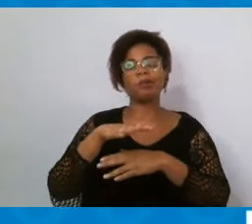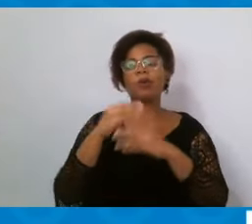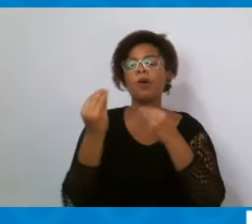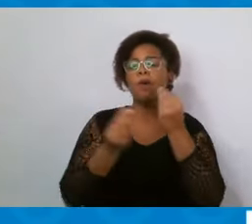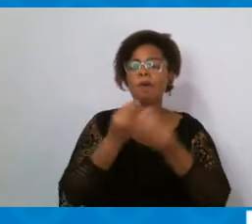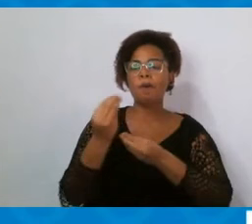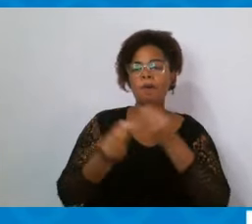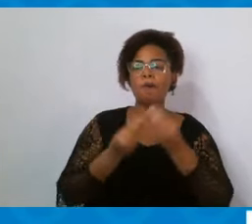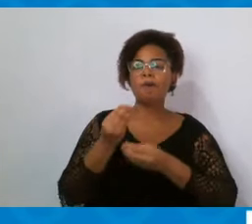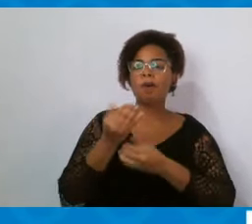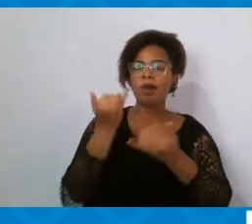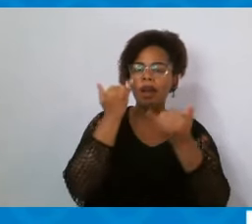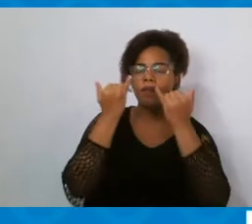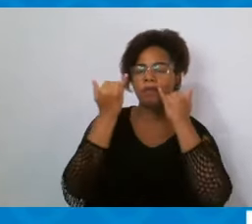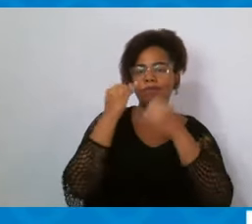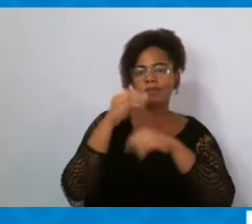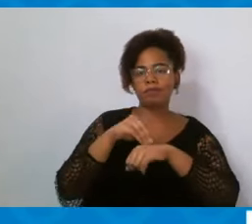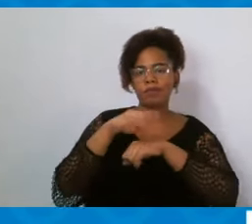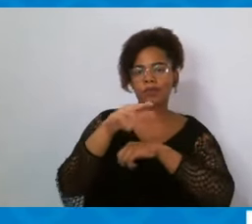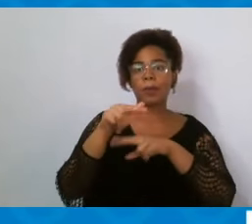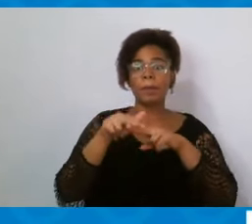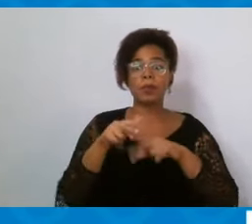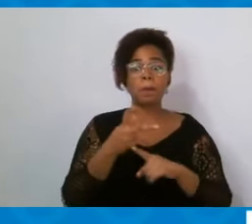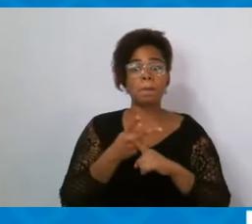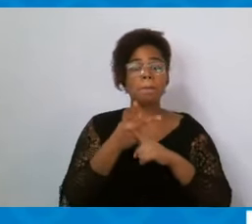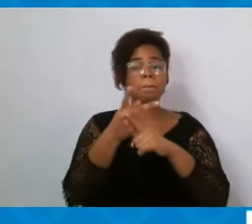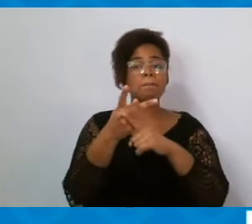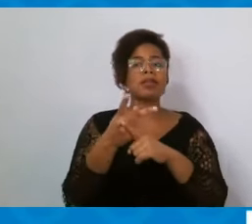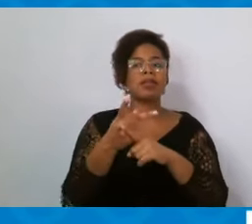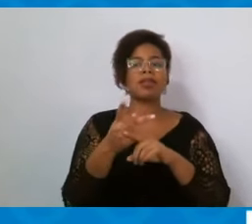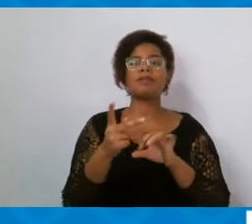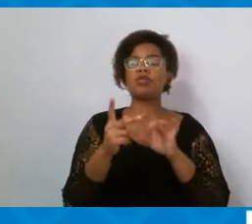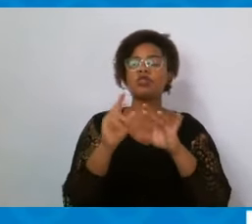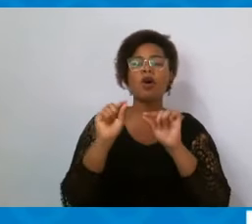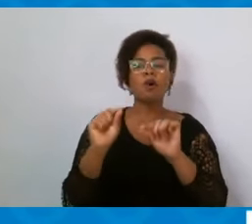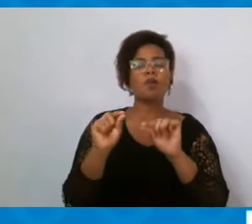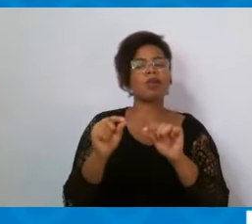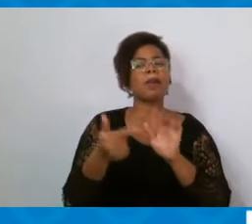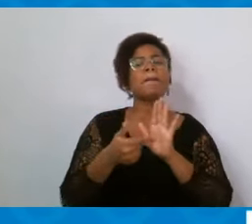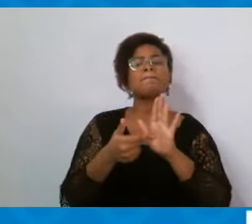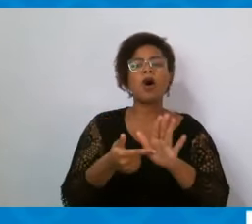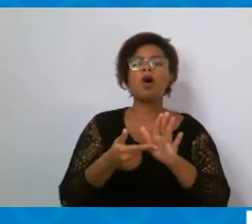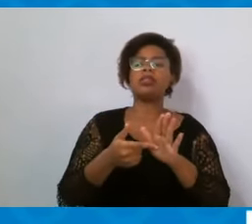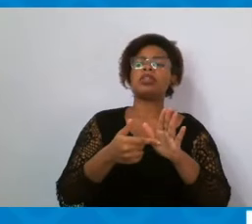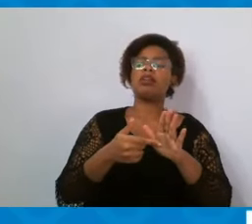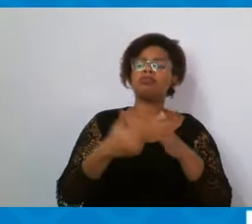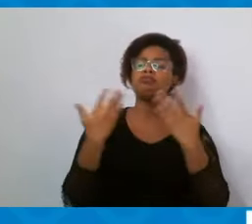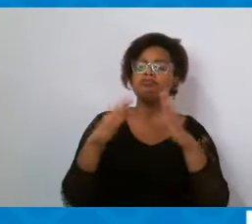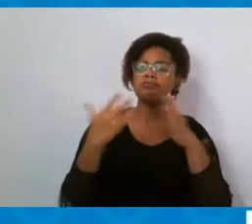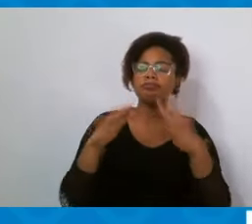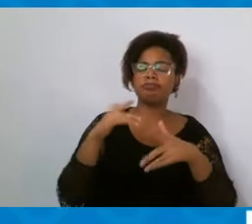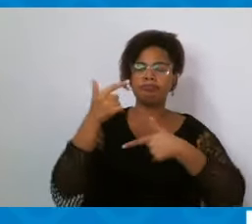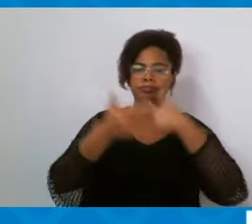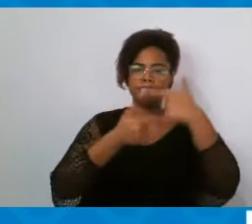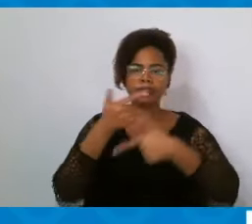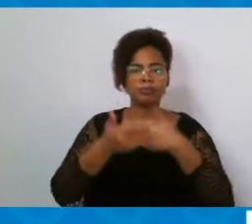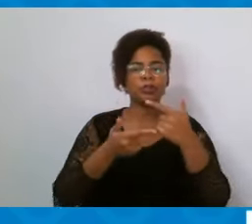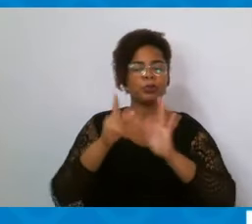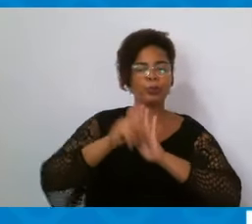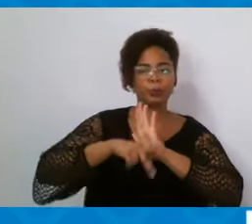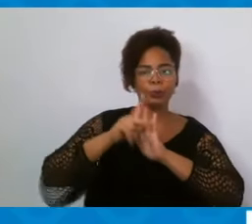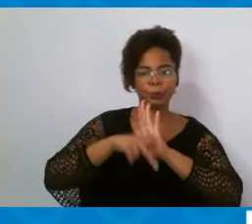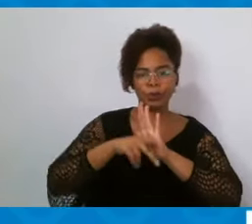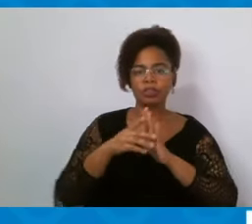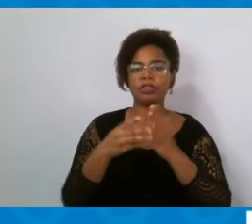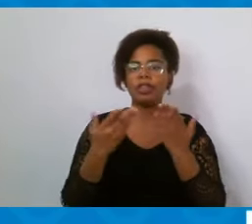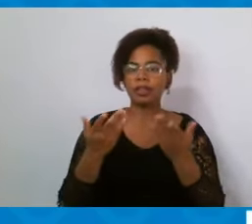é uma consequência, né, de um reconhecimento de todo um trabalho, mas é o que a gente quer contribuir para esse movimento, né, cada